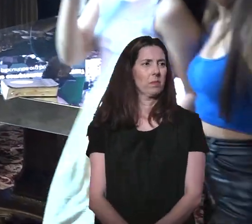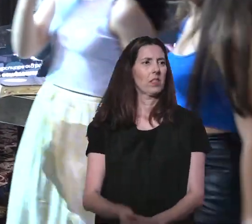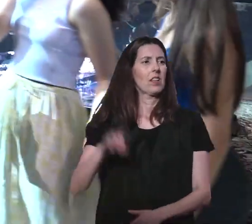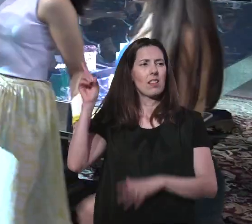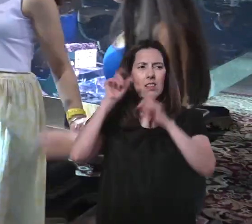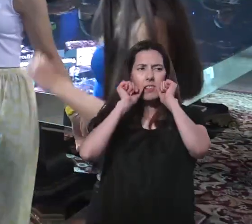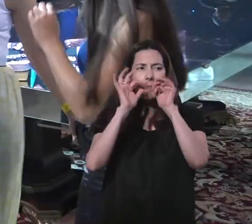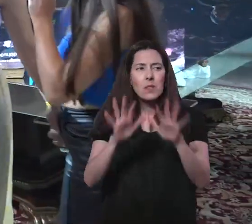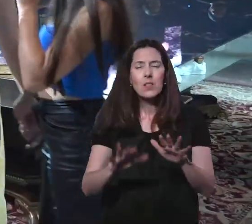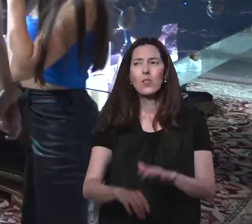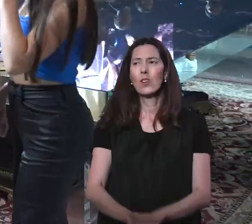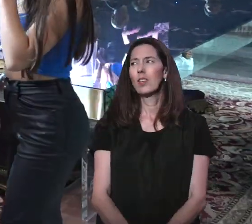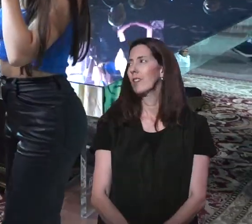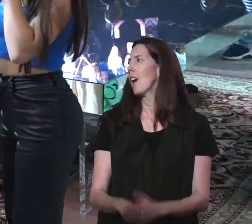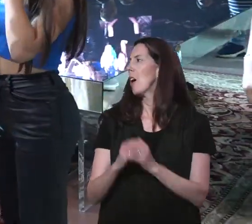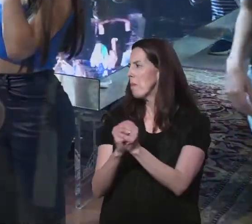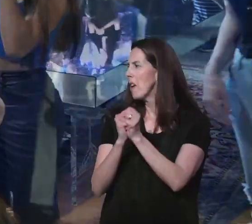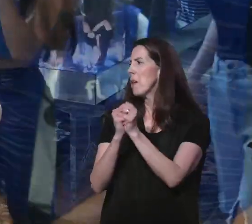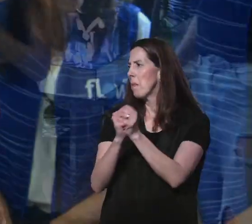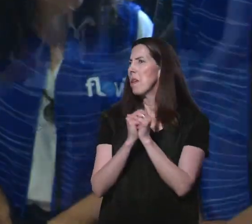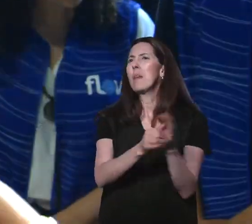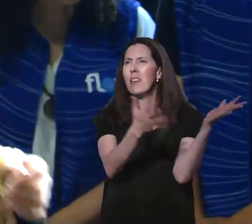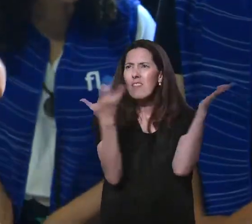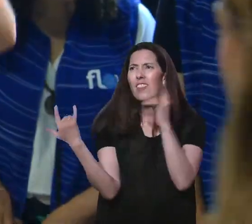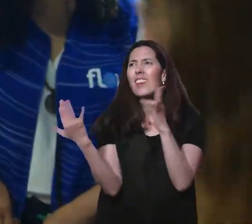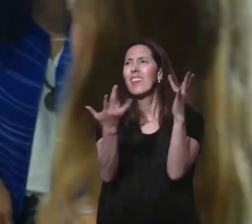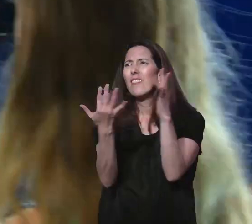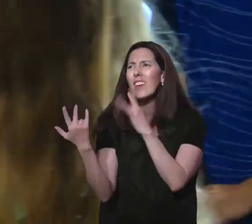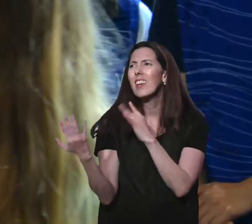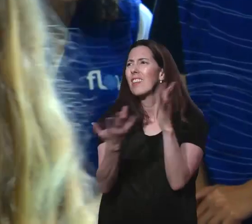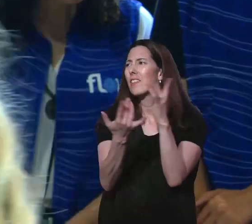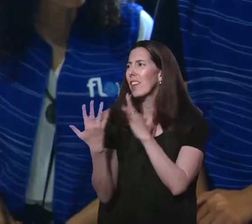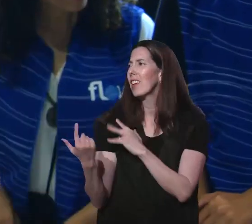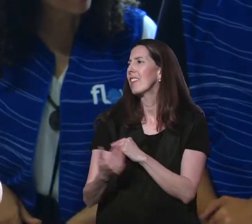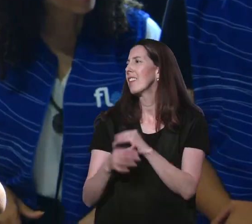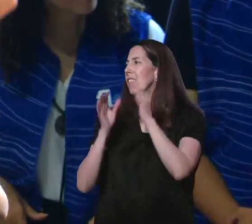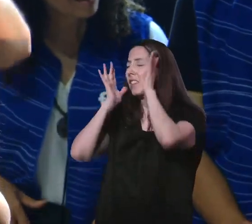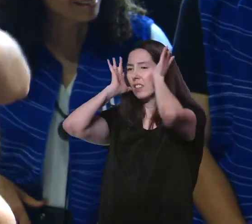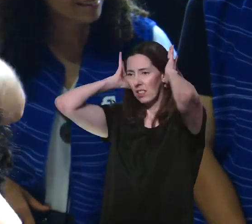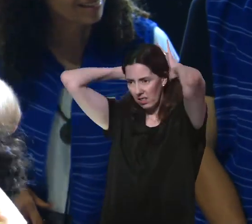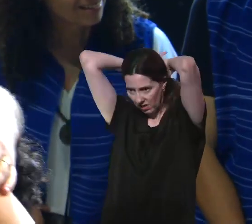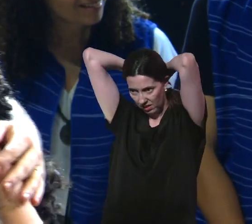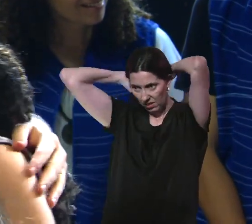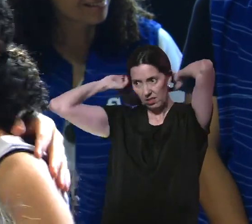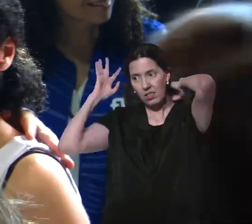abençoe. Amém, venha, venha, venha. Venha.